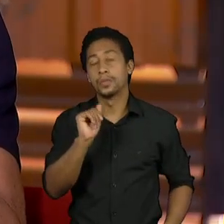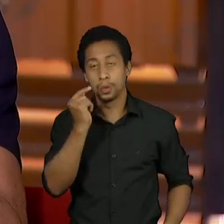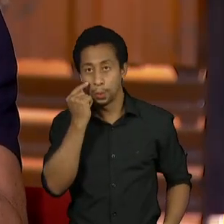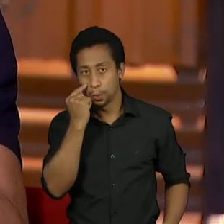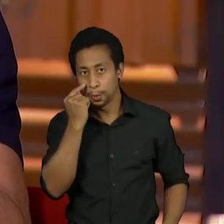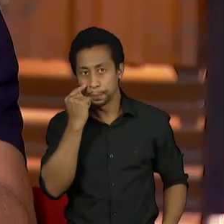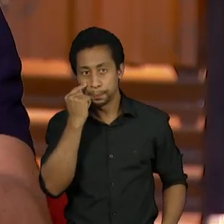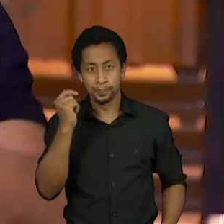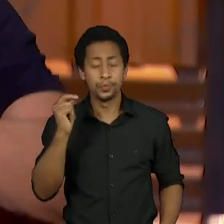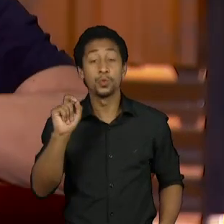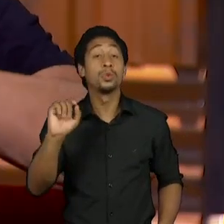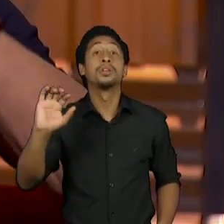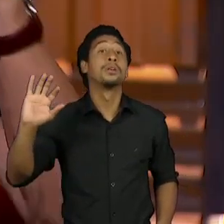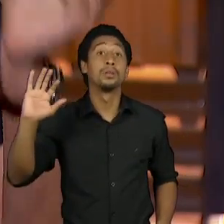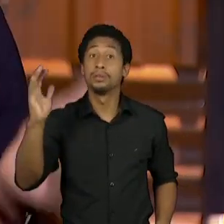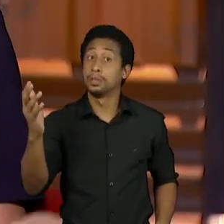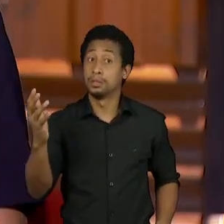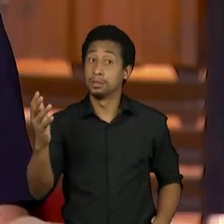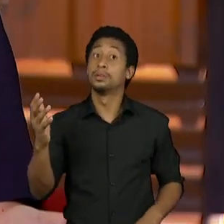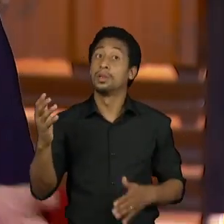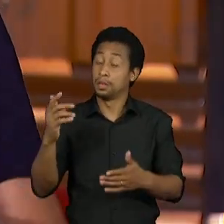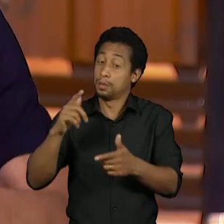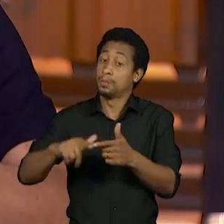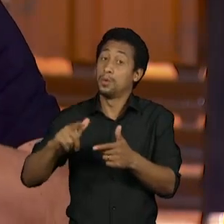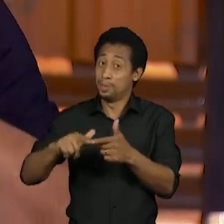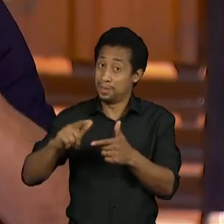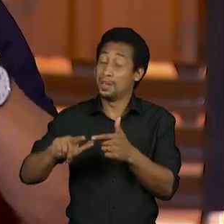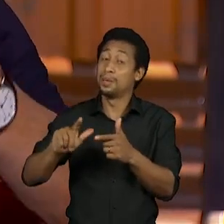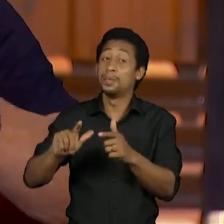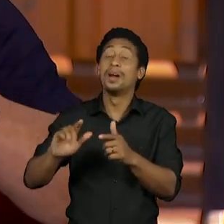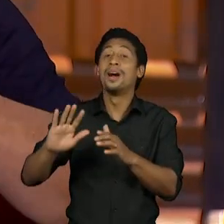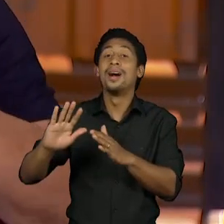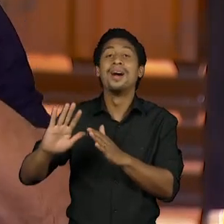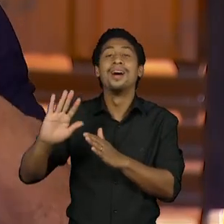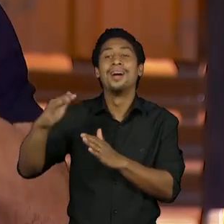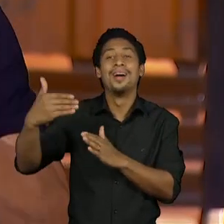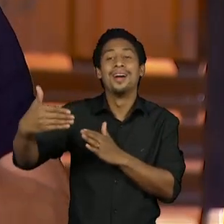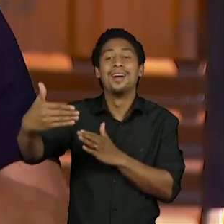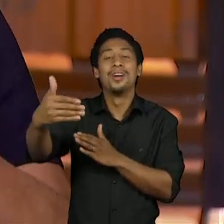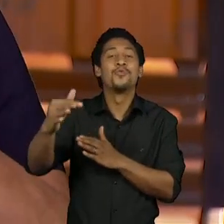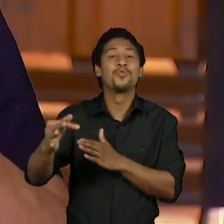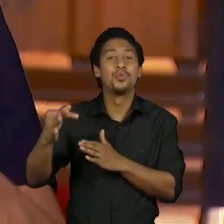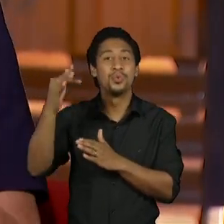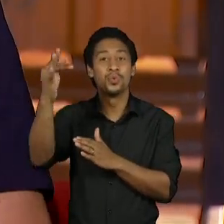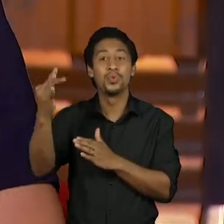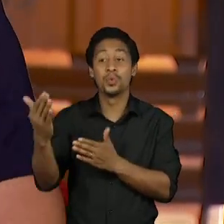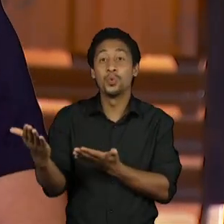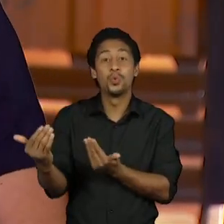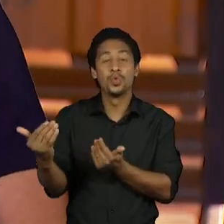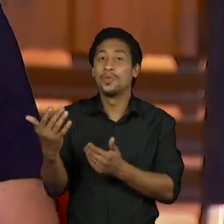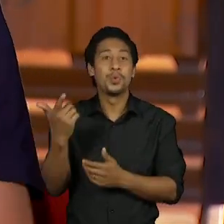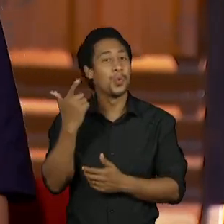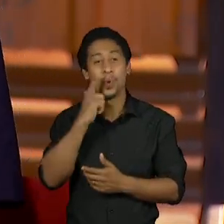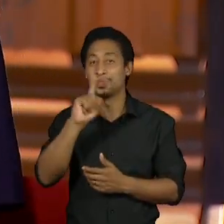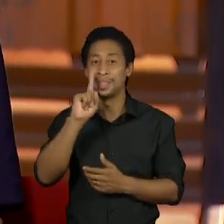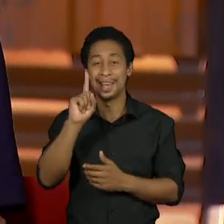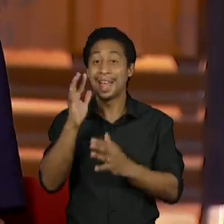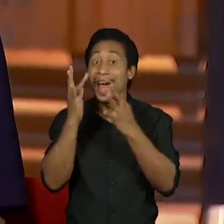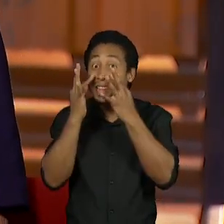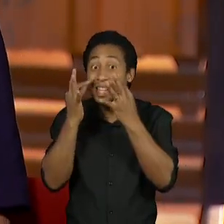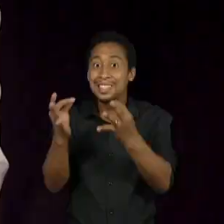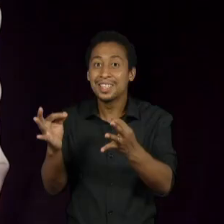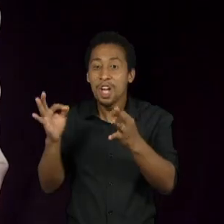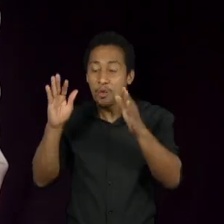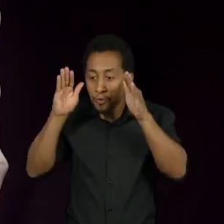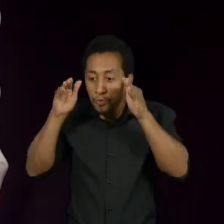acontece é que isso pode criar um déficit de atenção, quer dizer, a pessoa não concentra em nada, e essa é uma questão...